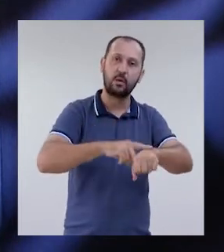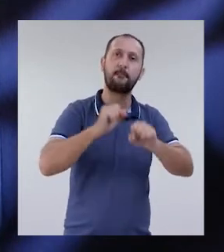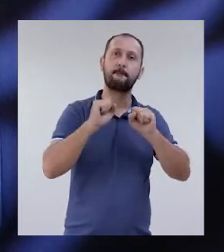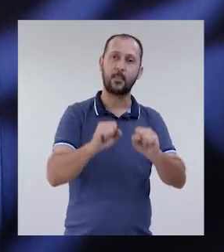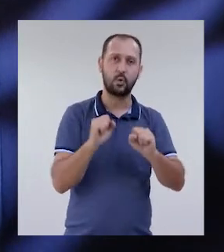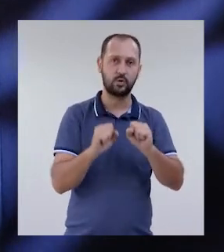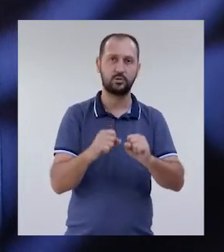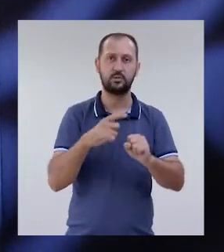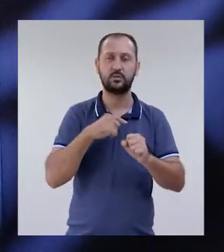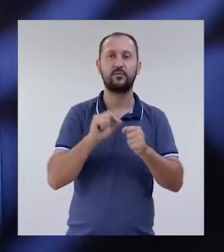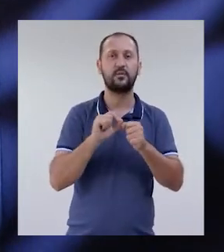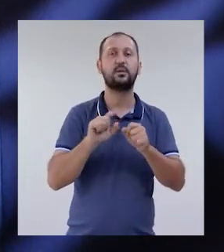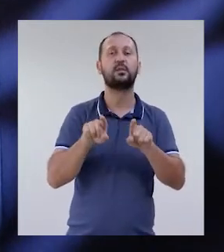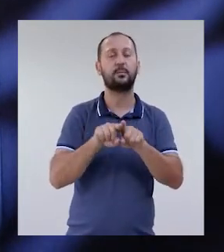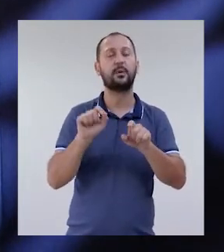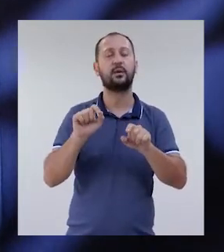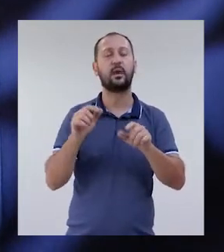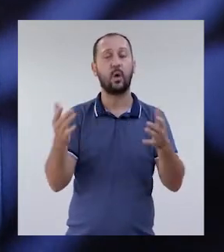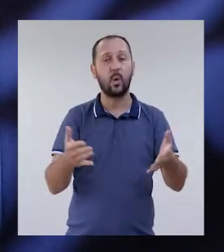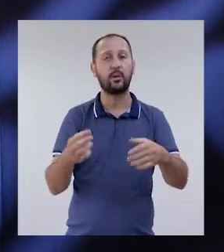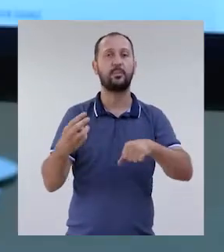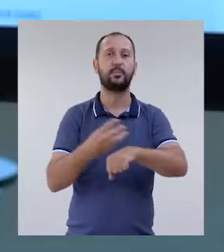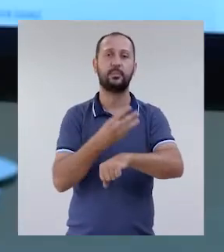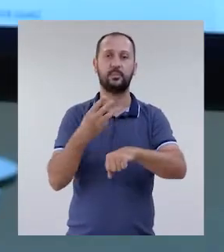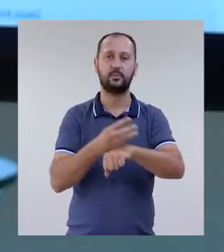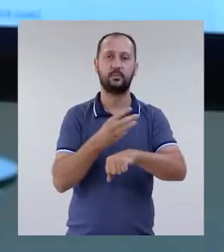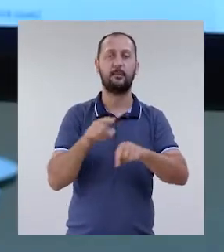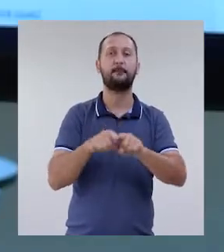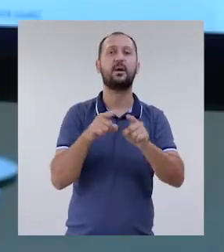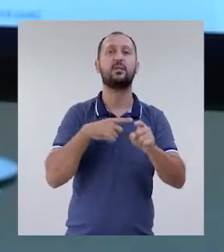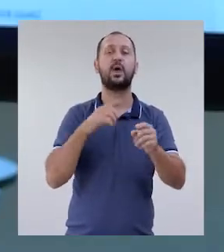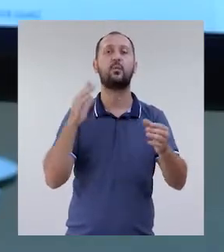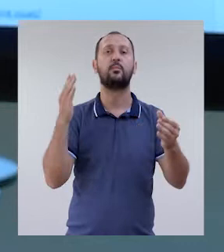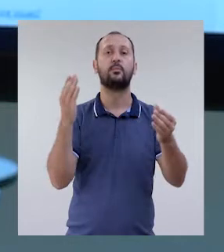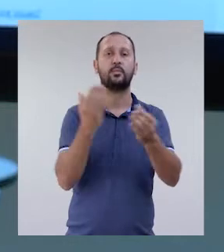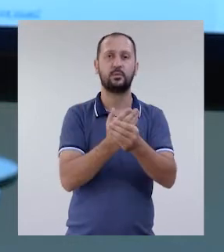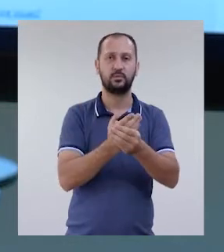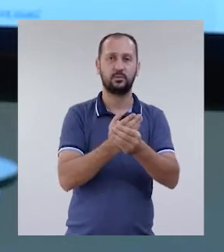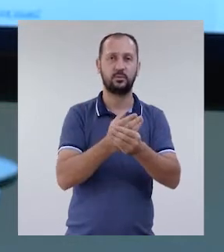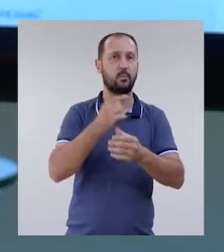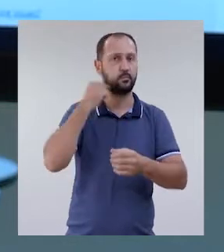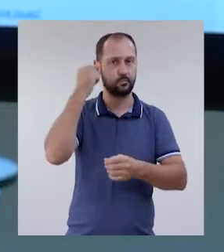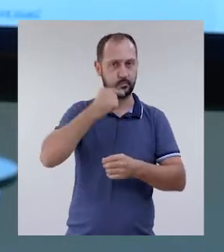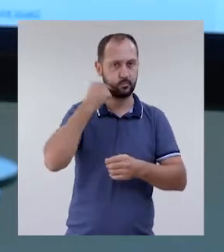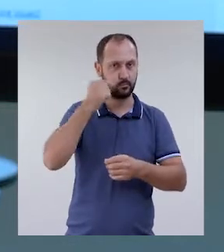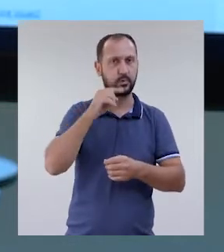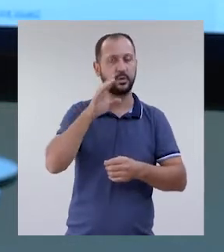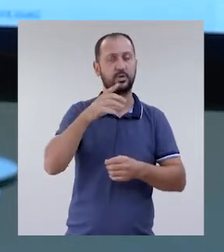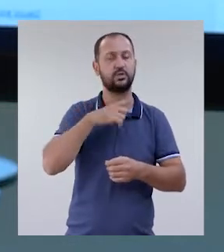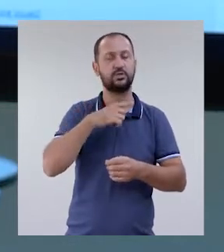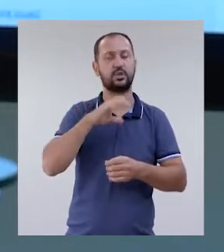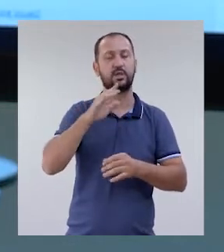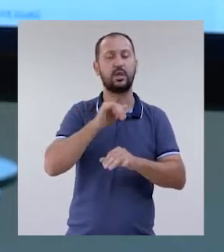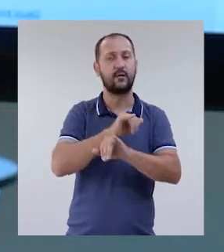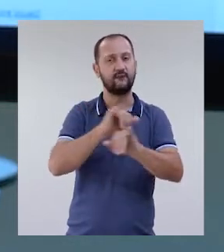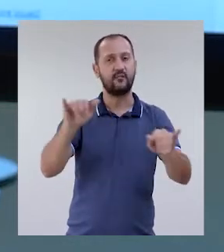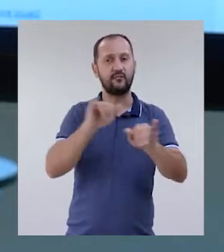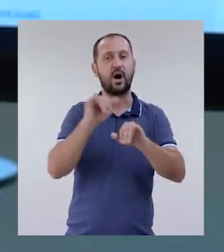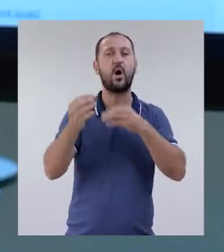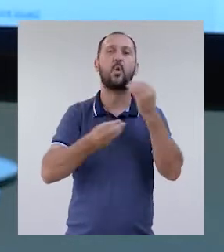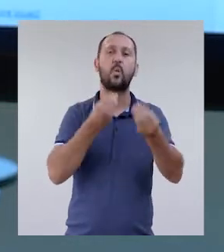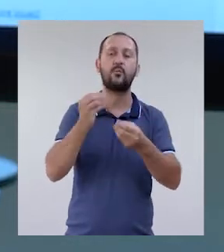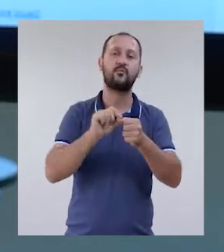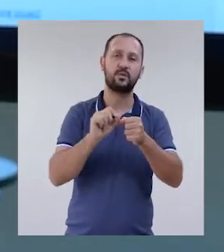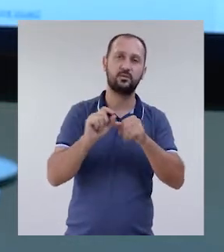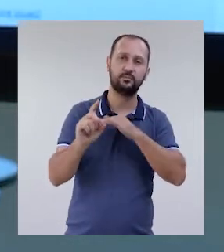hora, ele também está sendo feito pelo WhatsApp, né? Agora, quem tem algum processo, além dos advogados que devem já estar muito bem informados